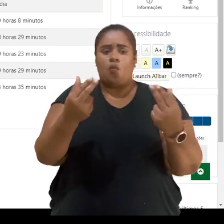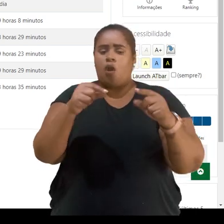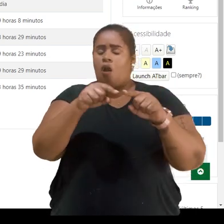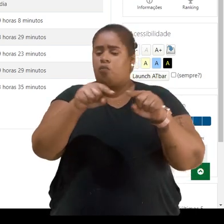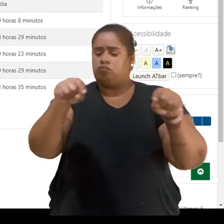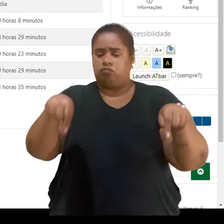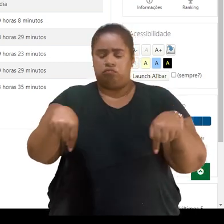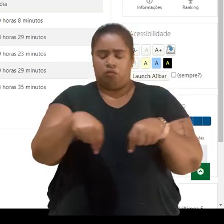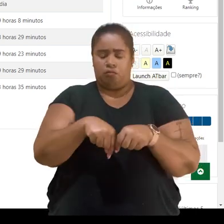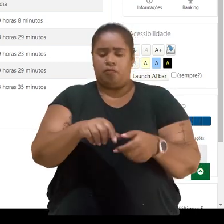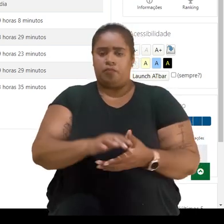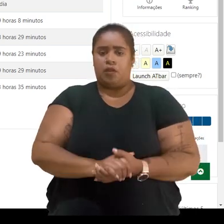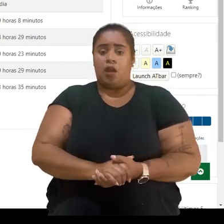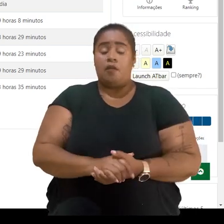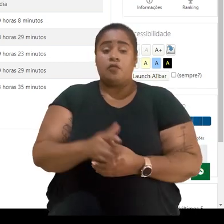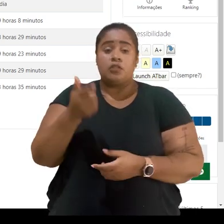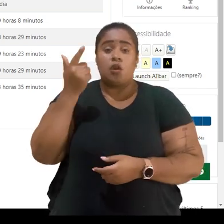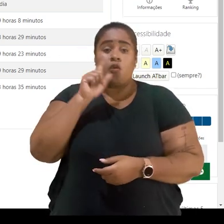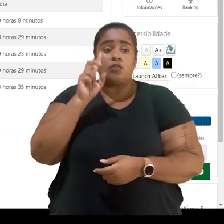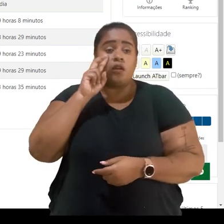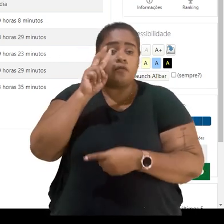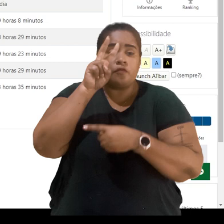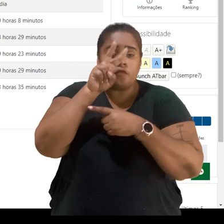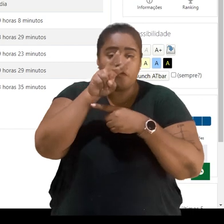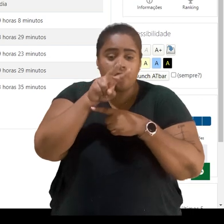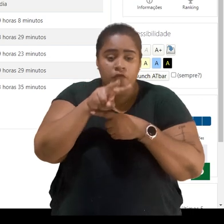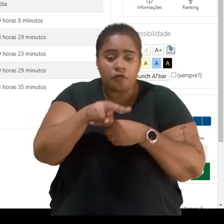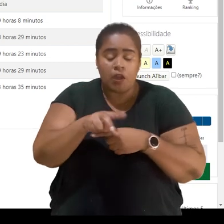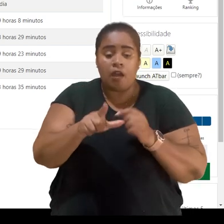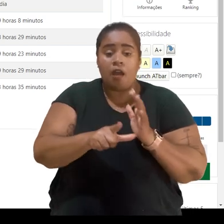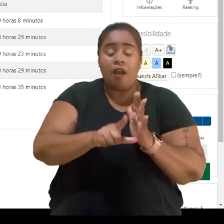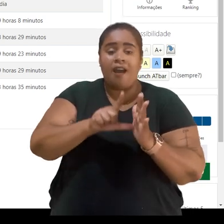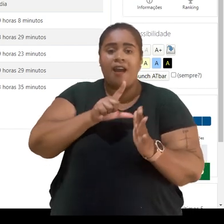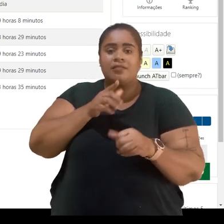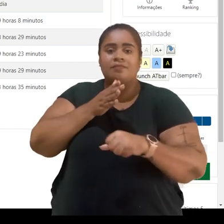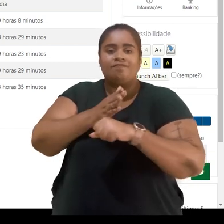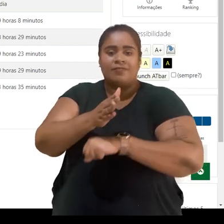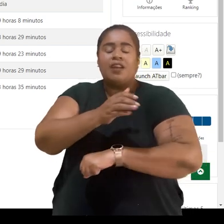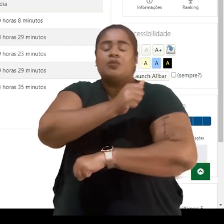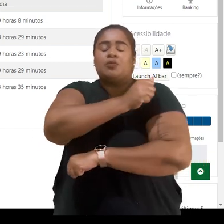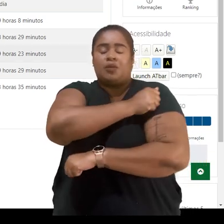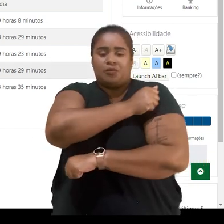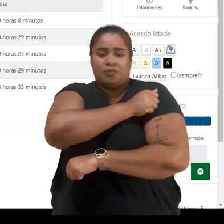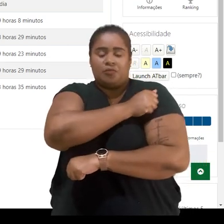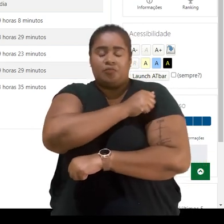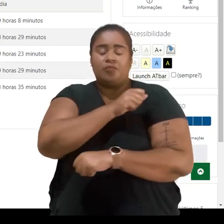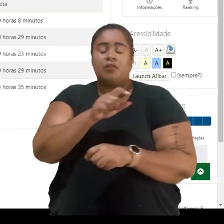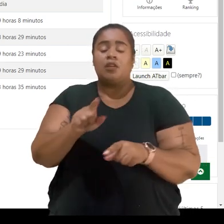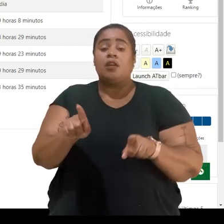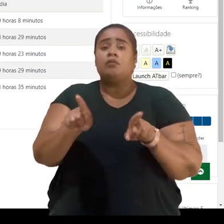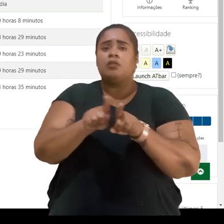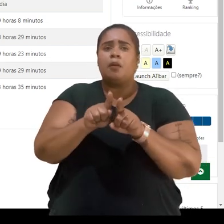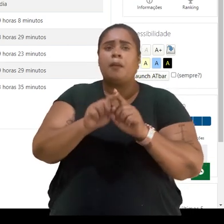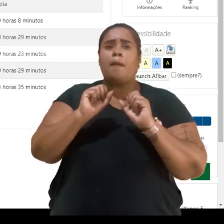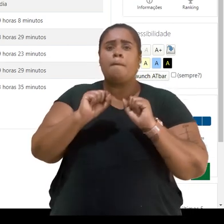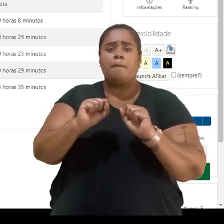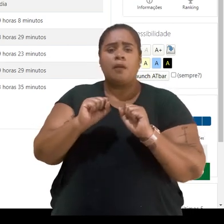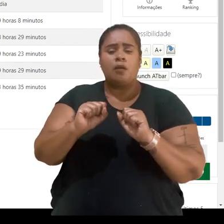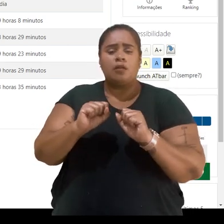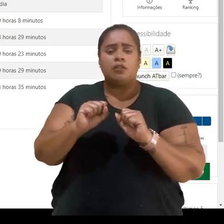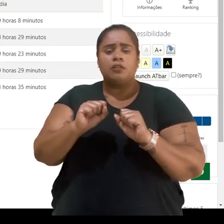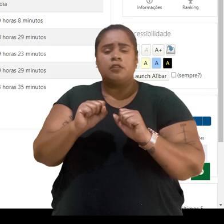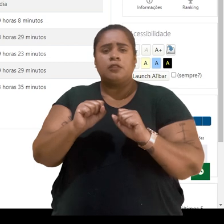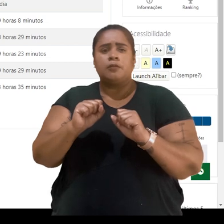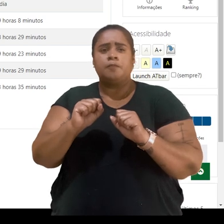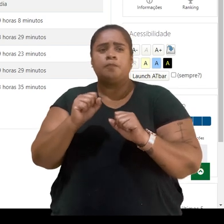seria uma turma e aí você pode conferir aqui o último acesso do aluno no curso e também pode